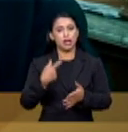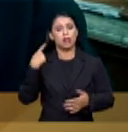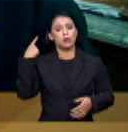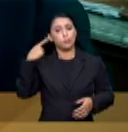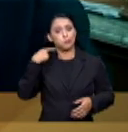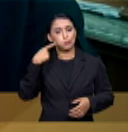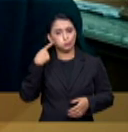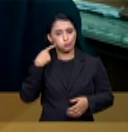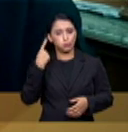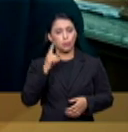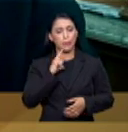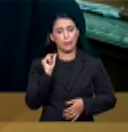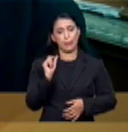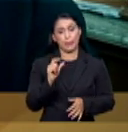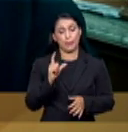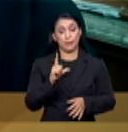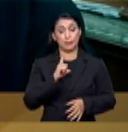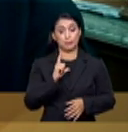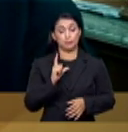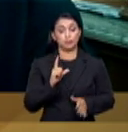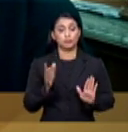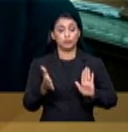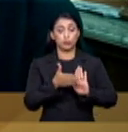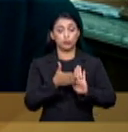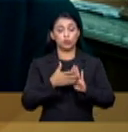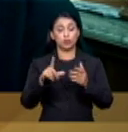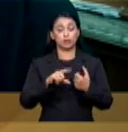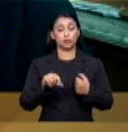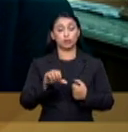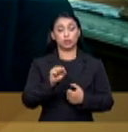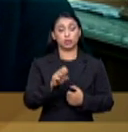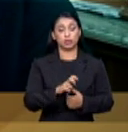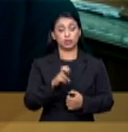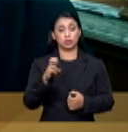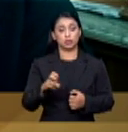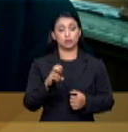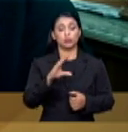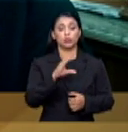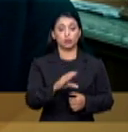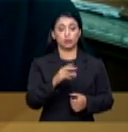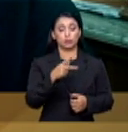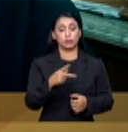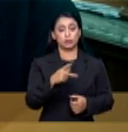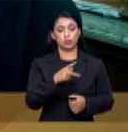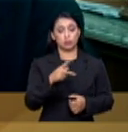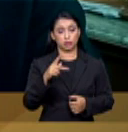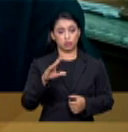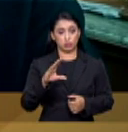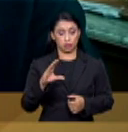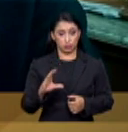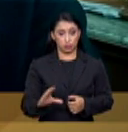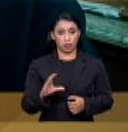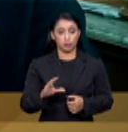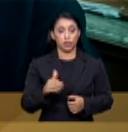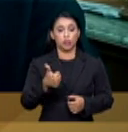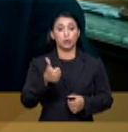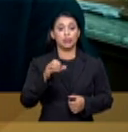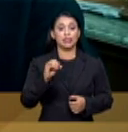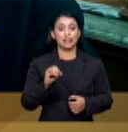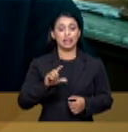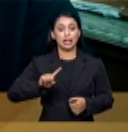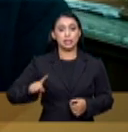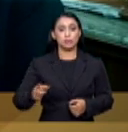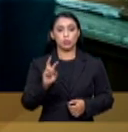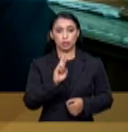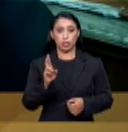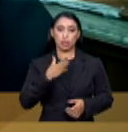que arbitro ante o disposto no artigo 85 do Código de Processo Civil em R$10 mil. É